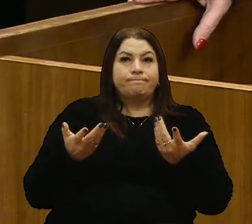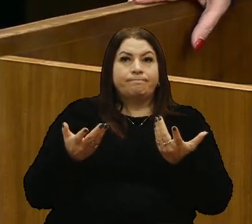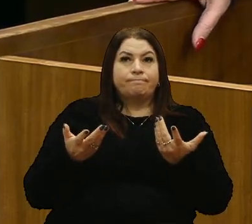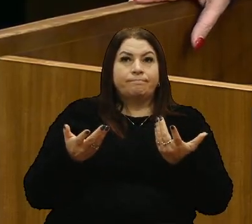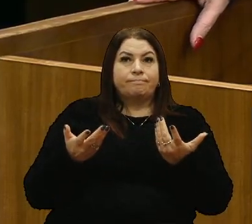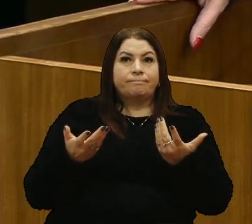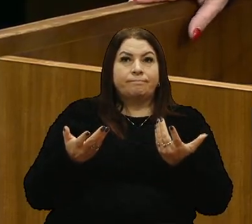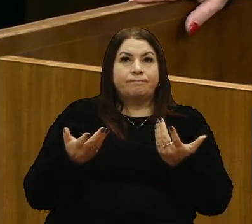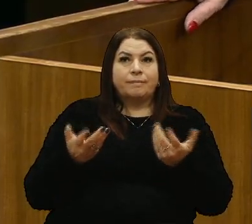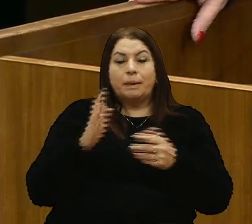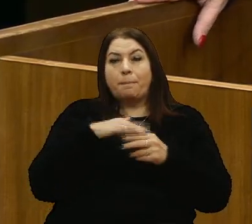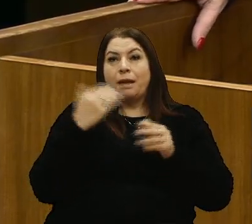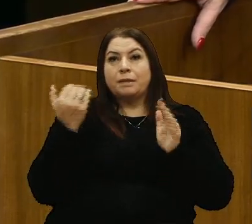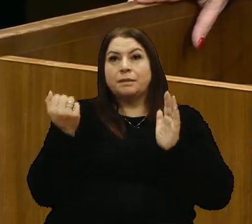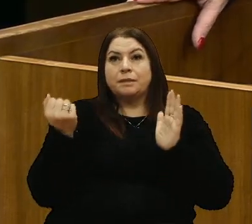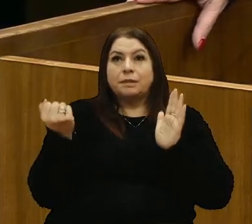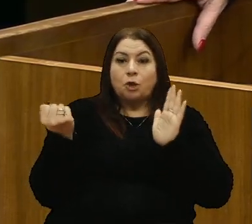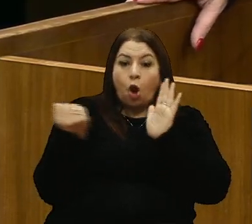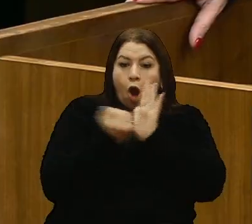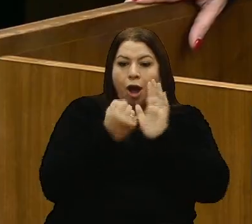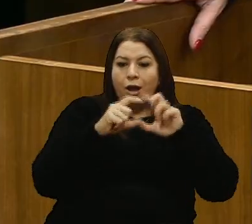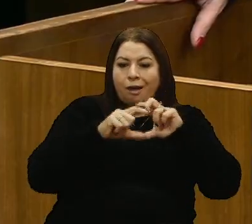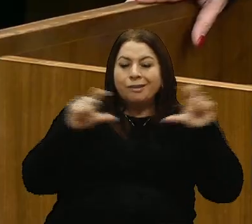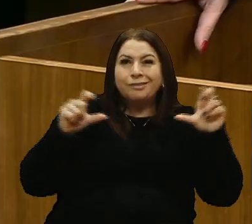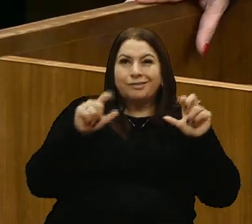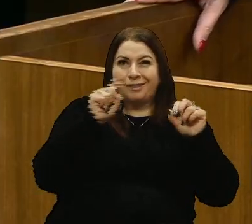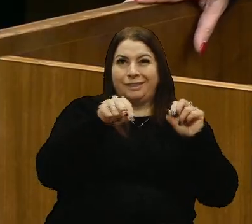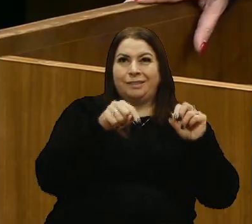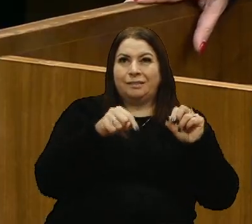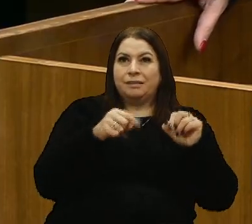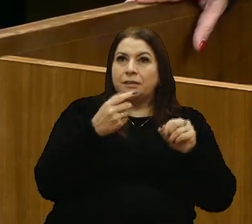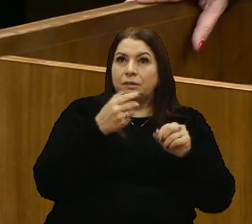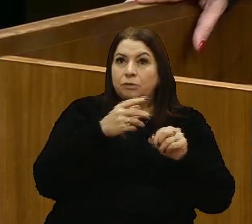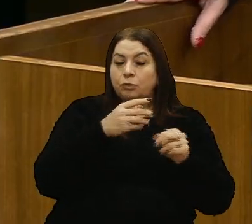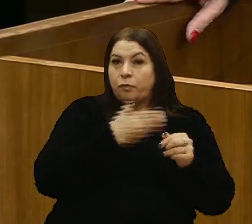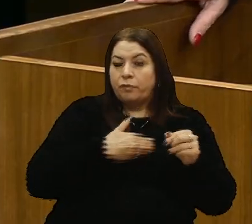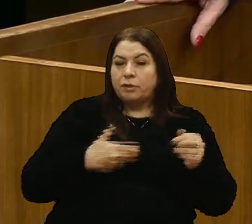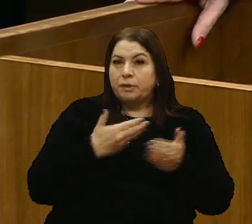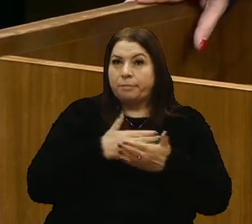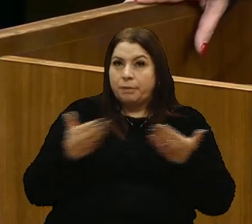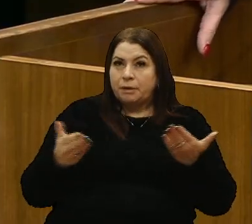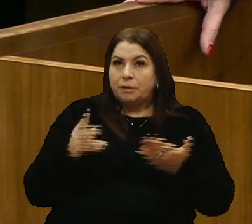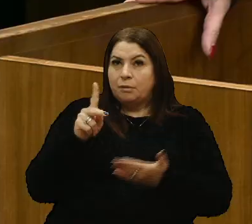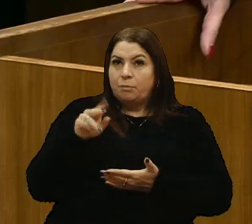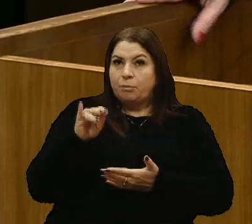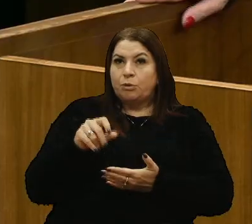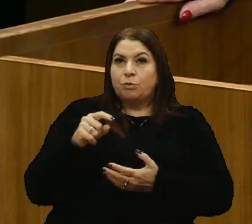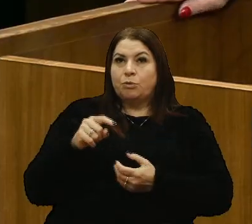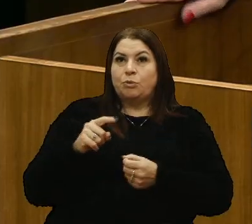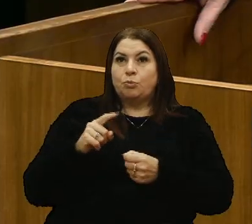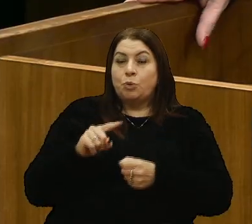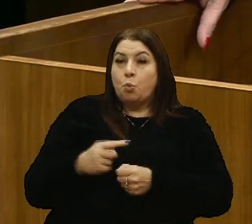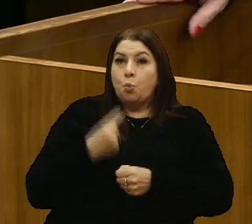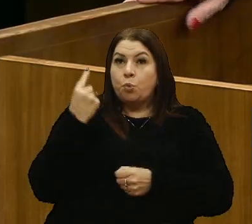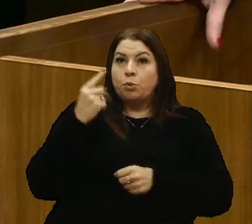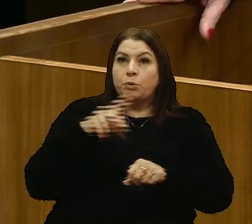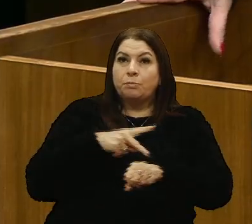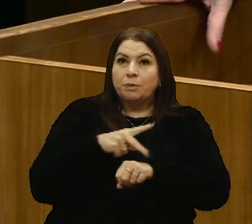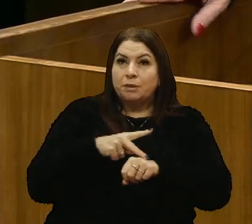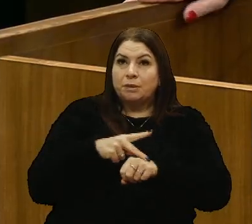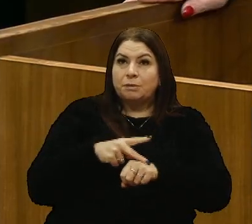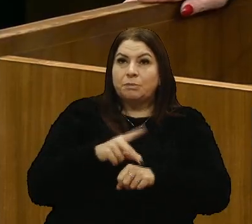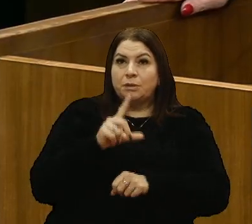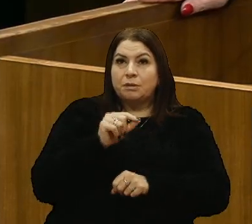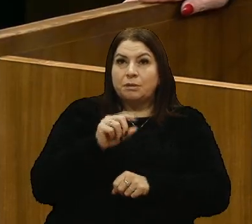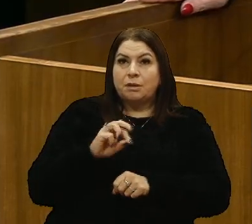um rótulo na cara desse governo se perder uma policlínica, uma das únicas do país, por